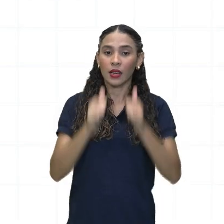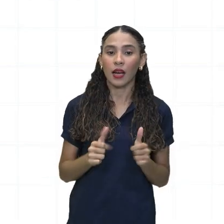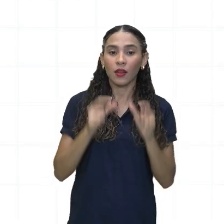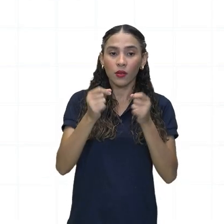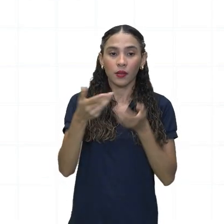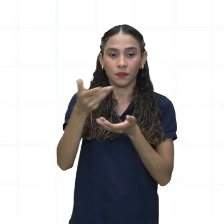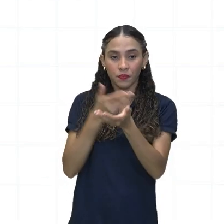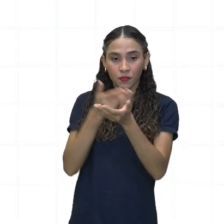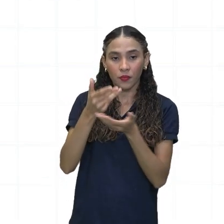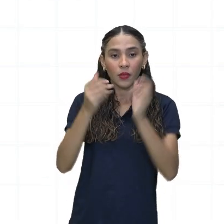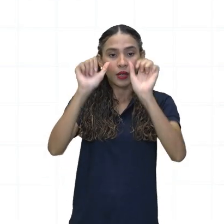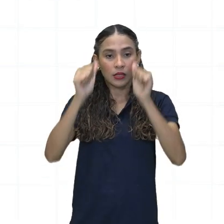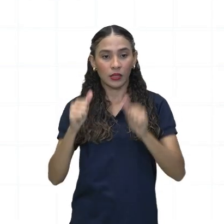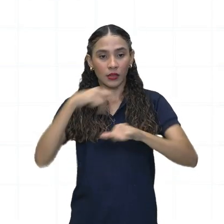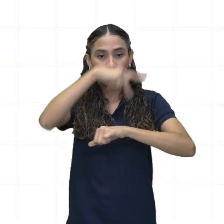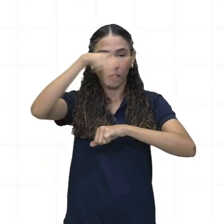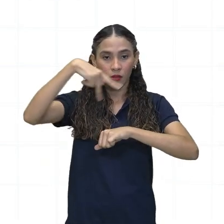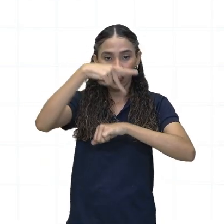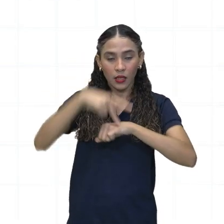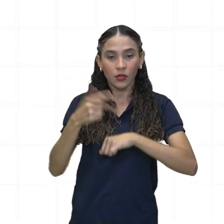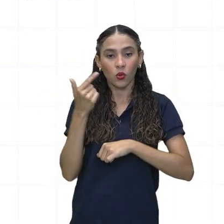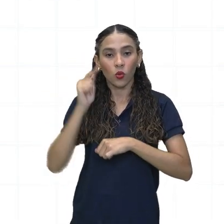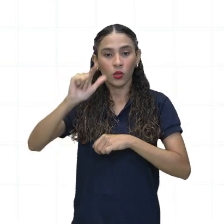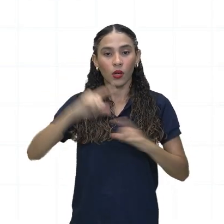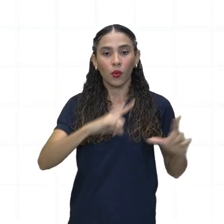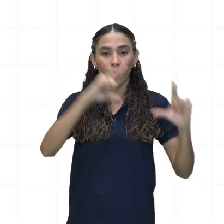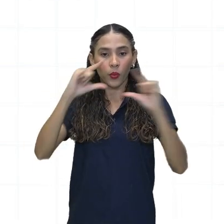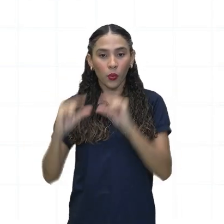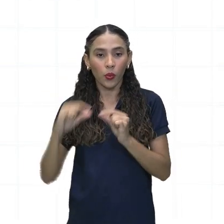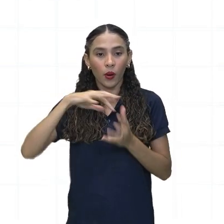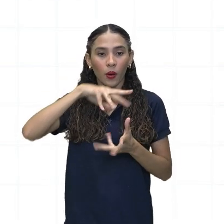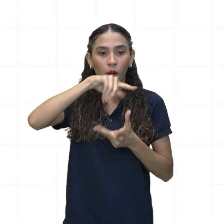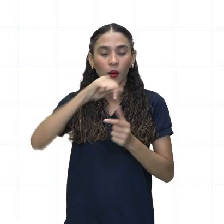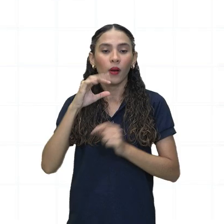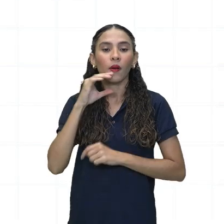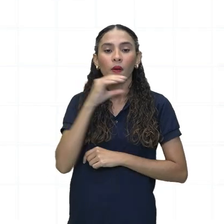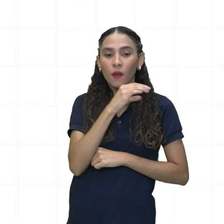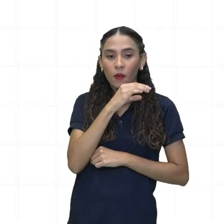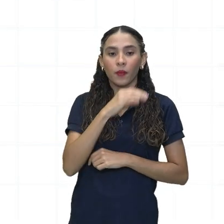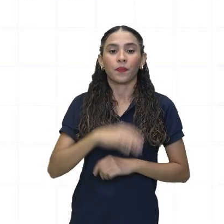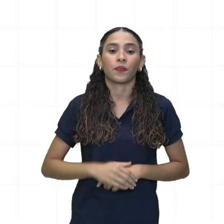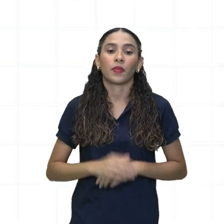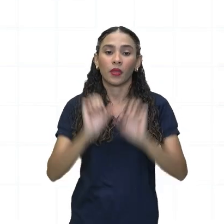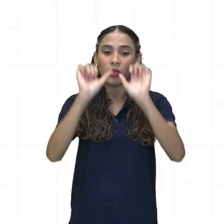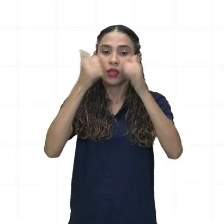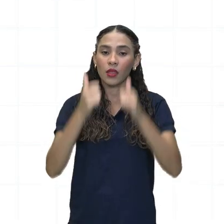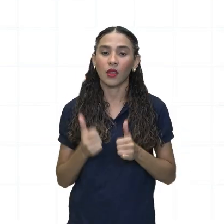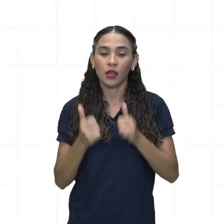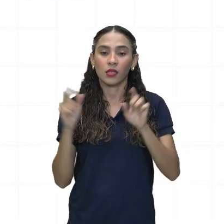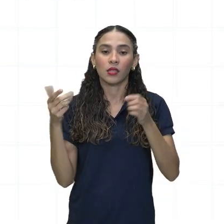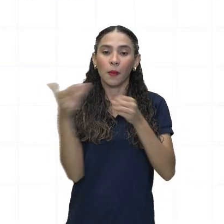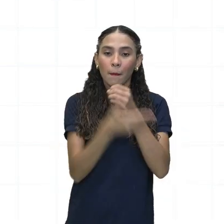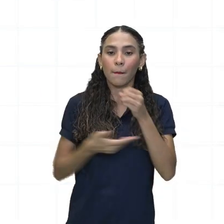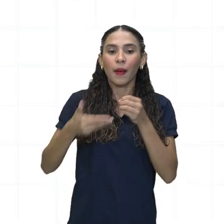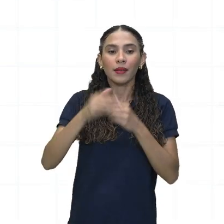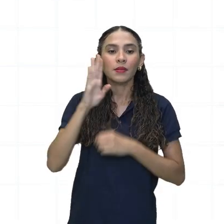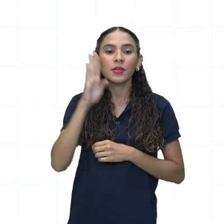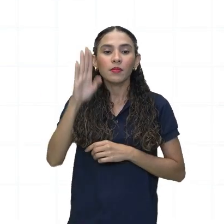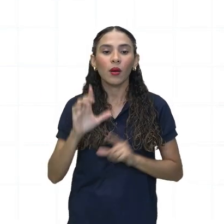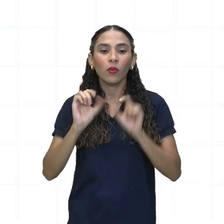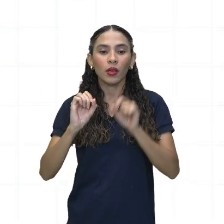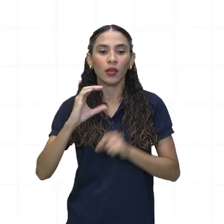as contribuições dos países para a redução do aquecimento da Terra. A análise servirá de base